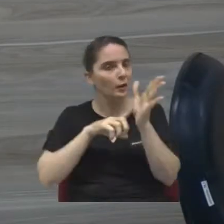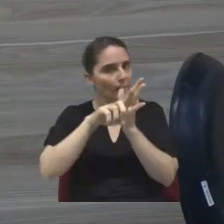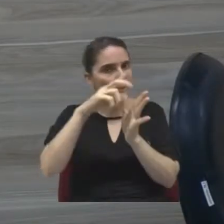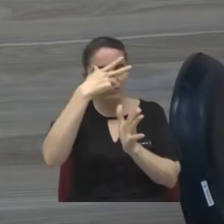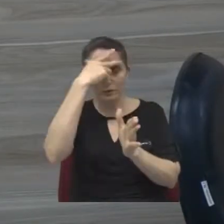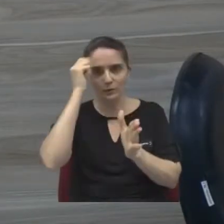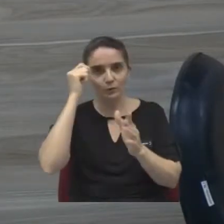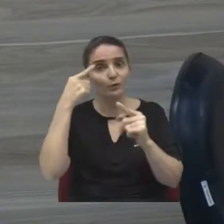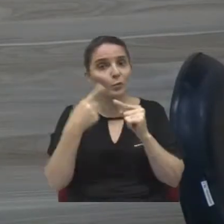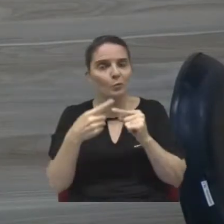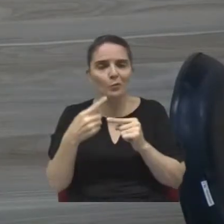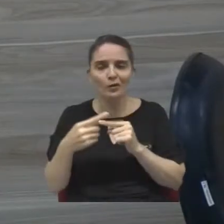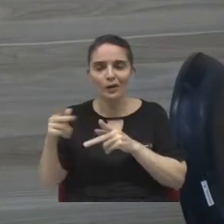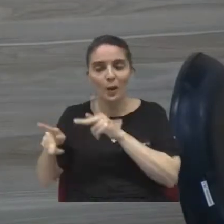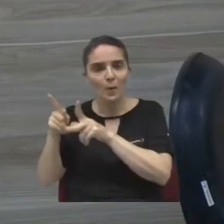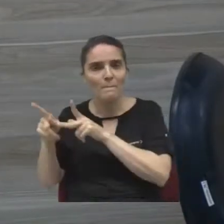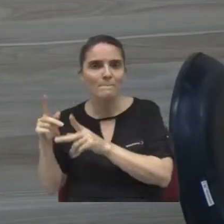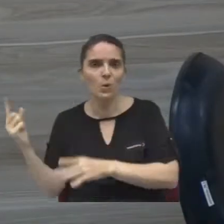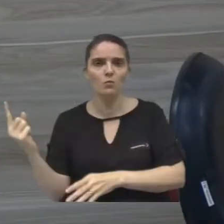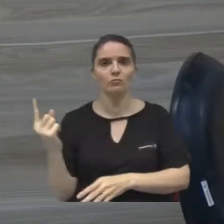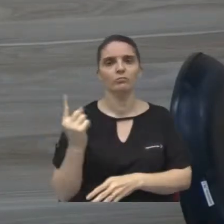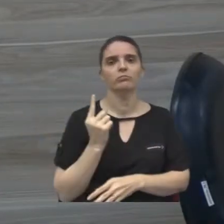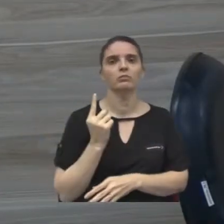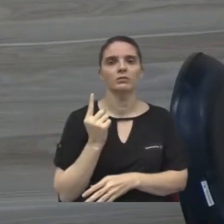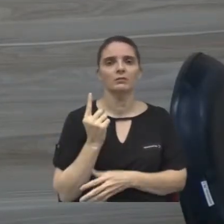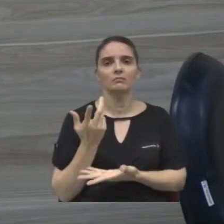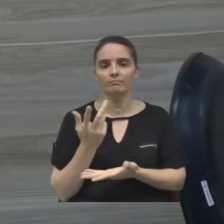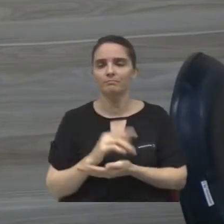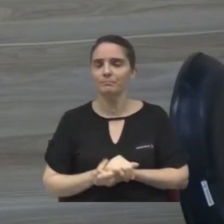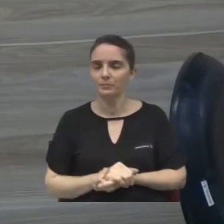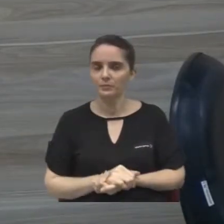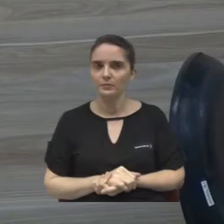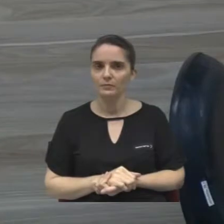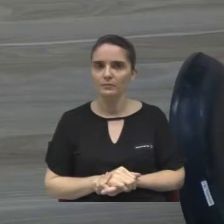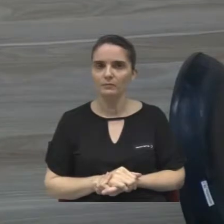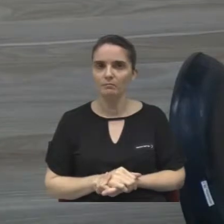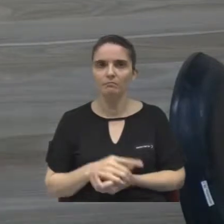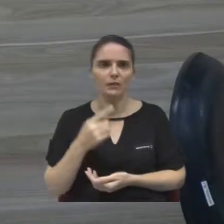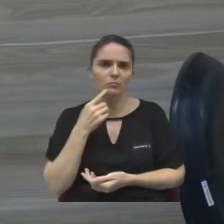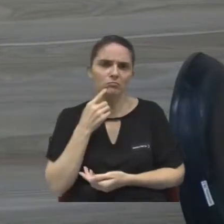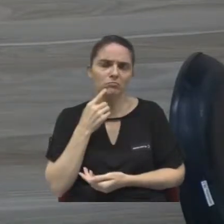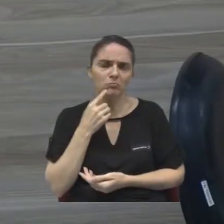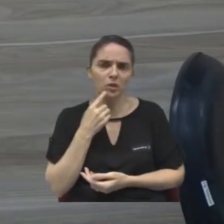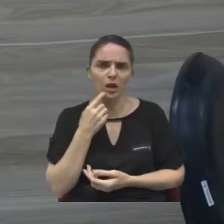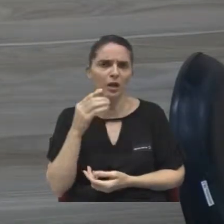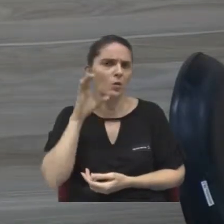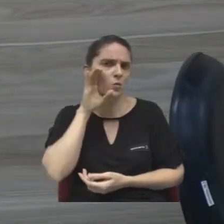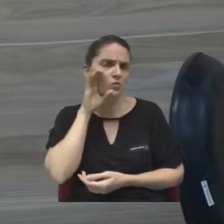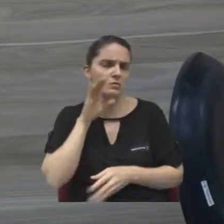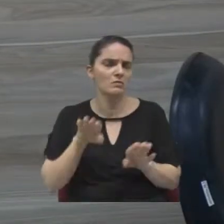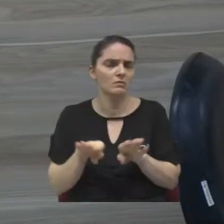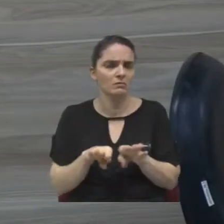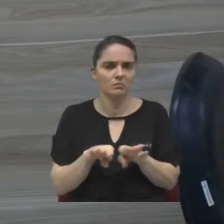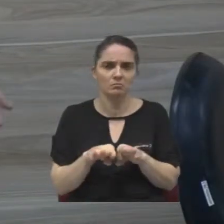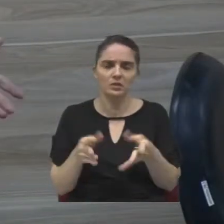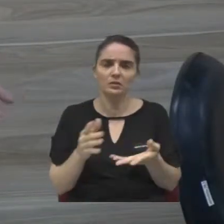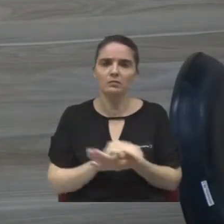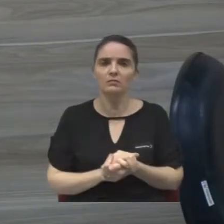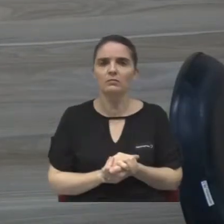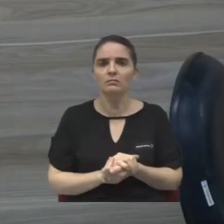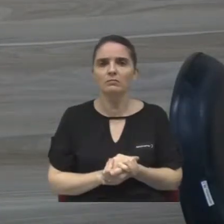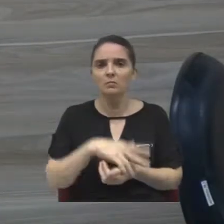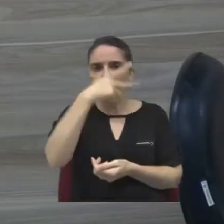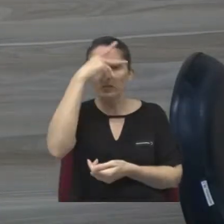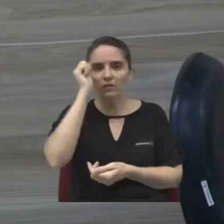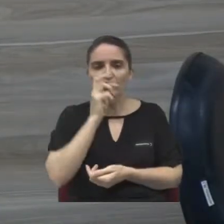queremos saber, é a demanda que chega até nós. Que chega, pelo menos comigo é assim, eu acredito que a vereadora Constância também. E as respostas